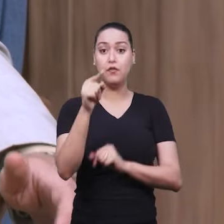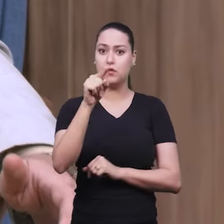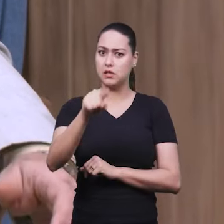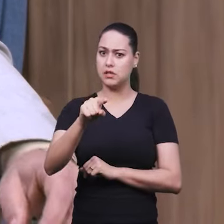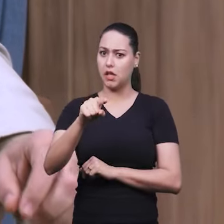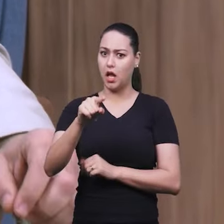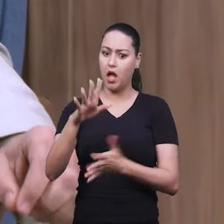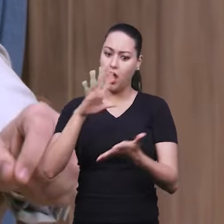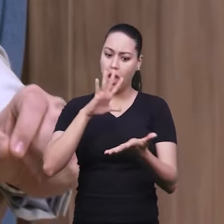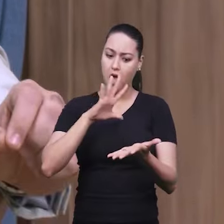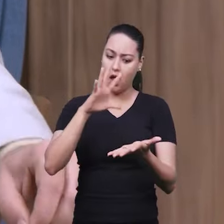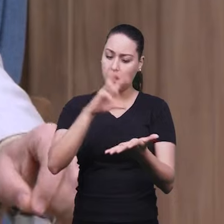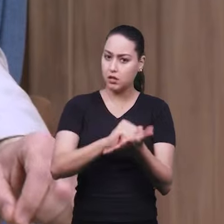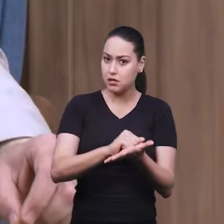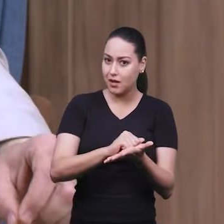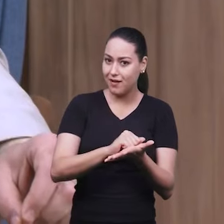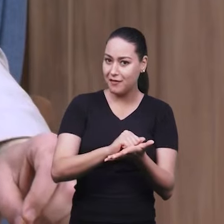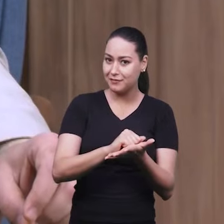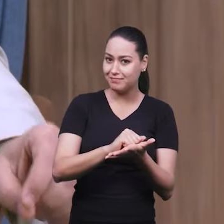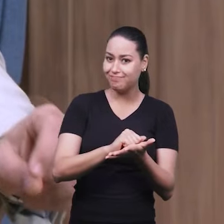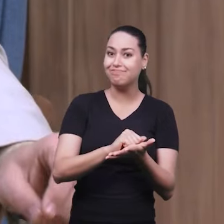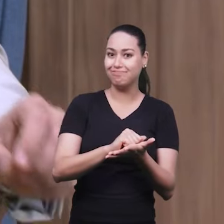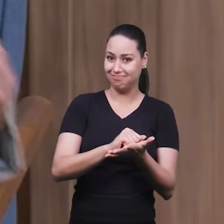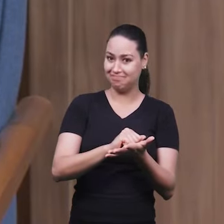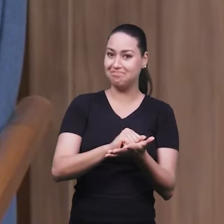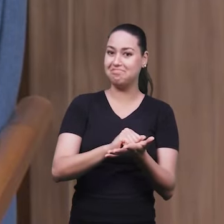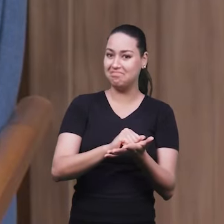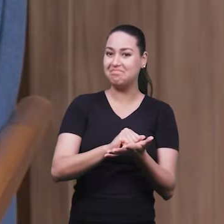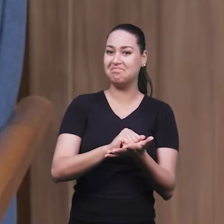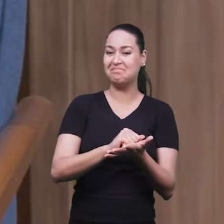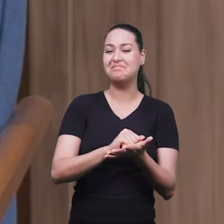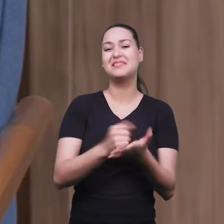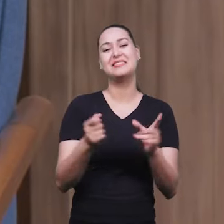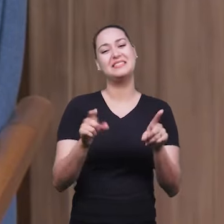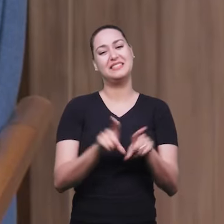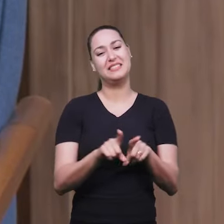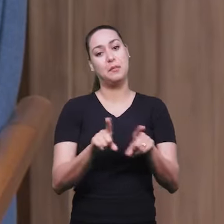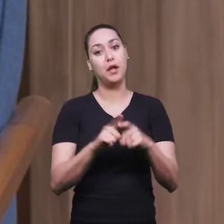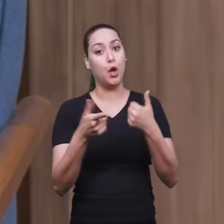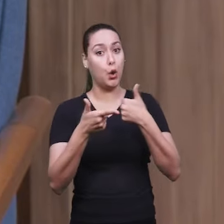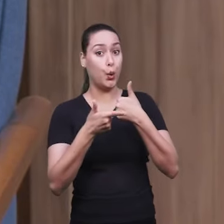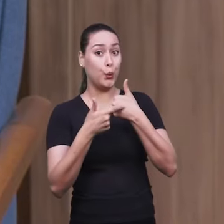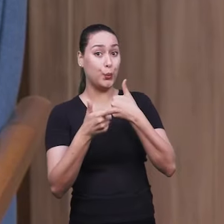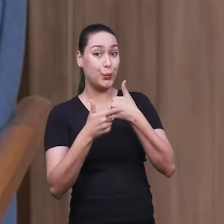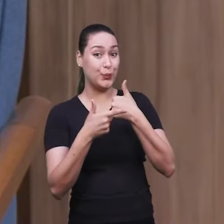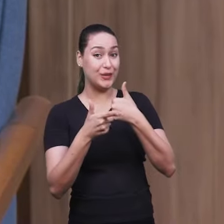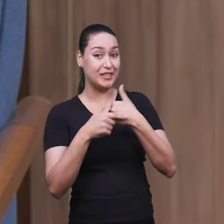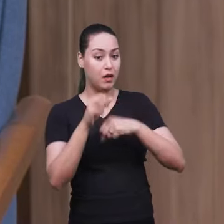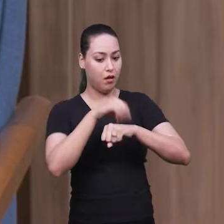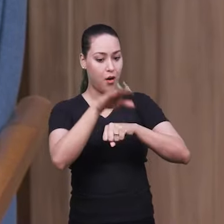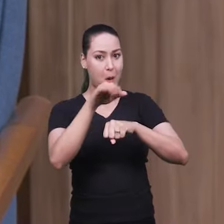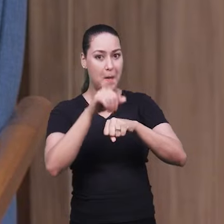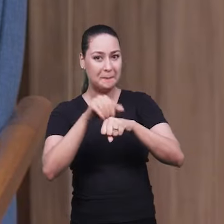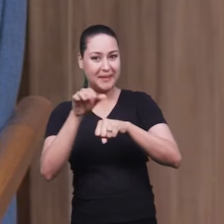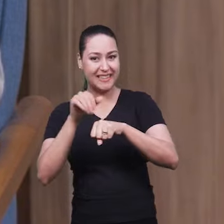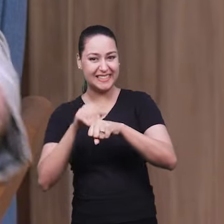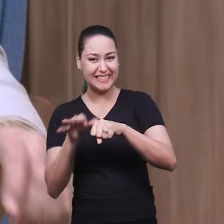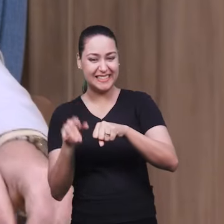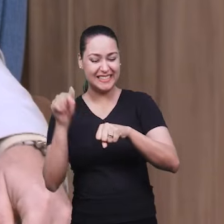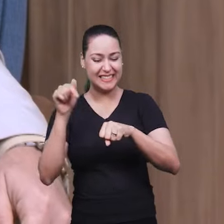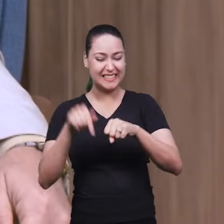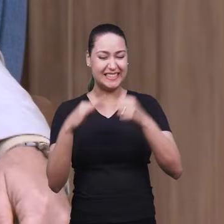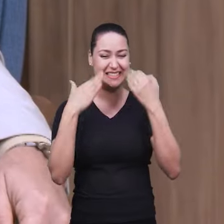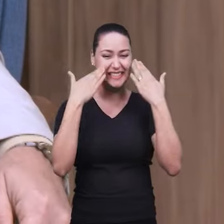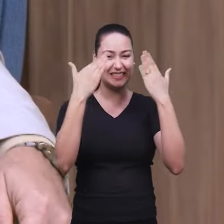de verificar se você está inscrito no canal. Se não estiver, se inscreva. Mas também você deve curtir e até